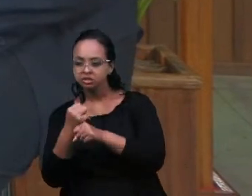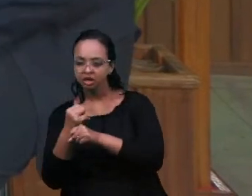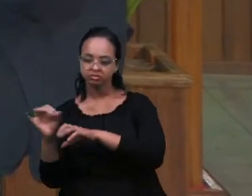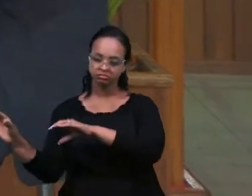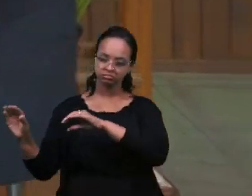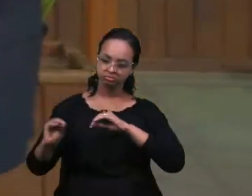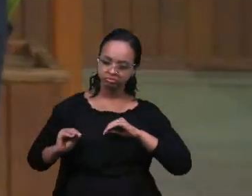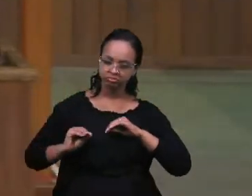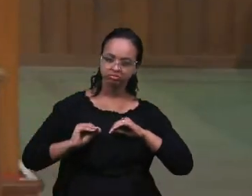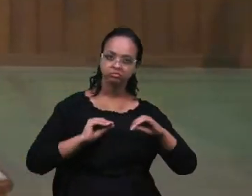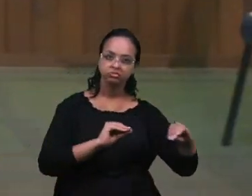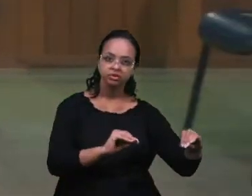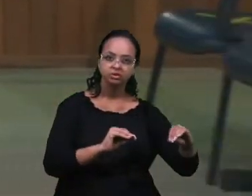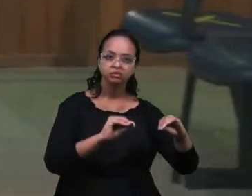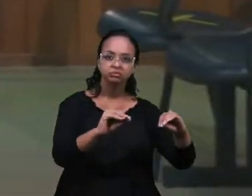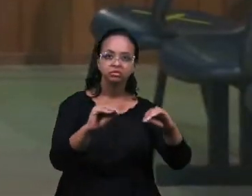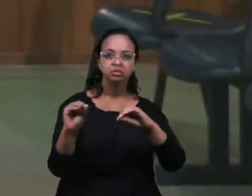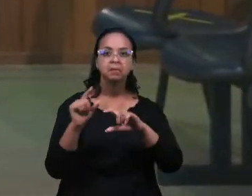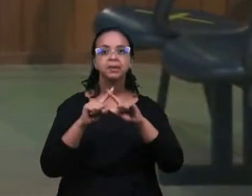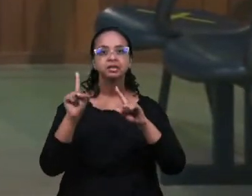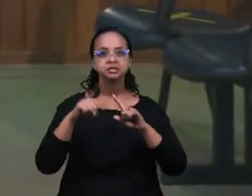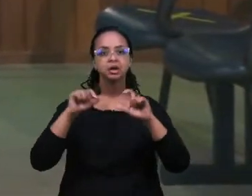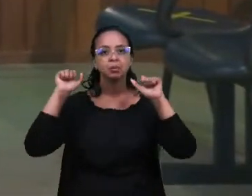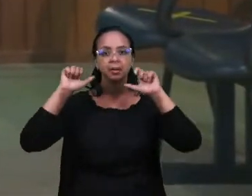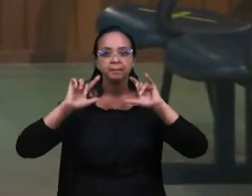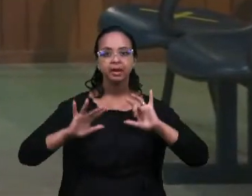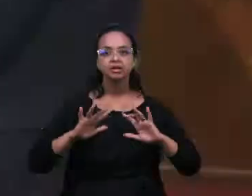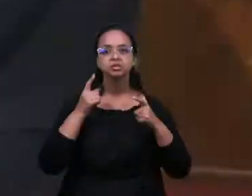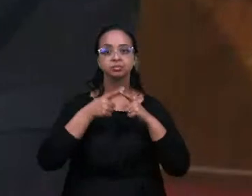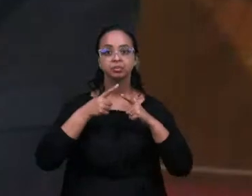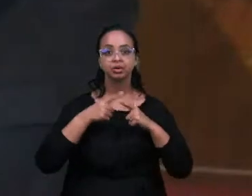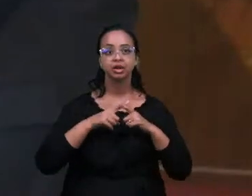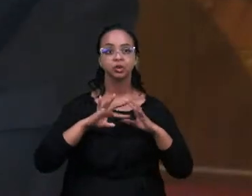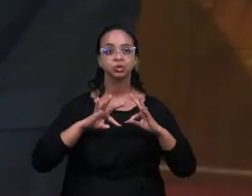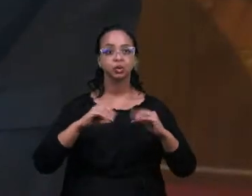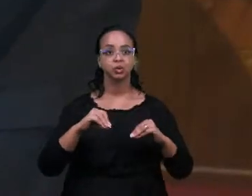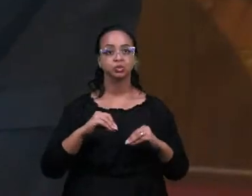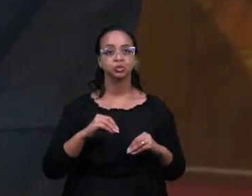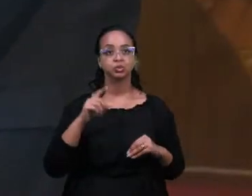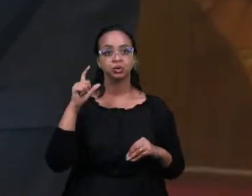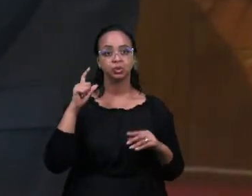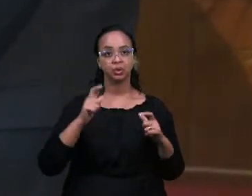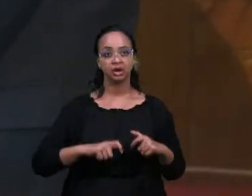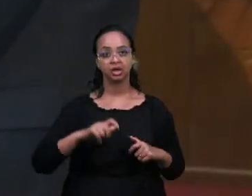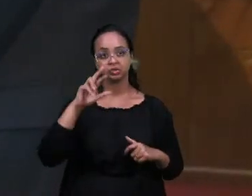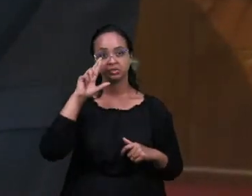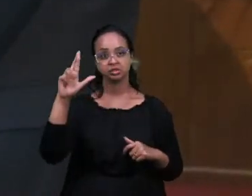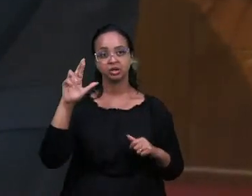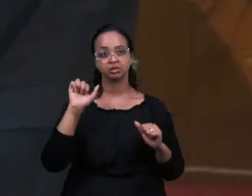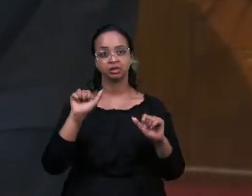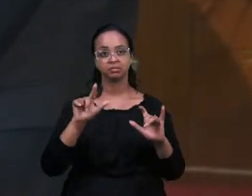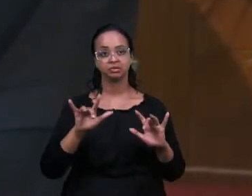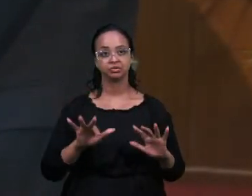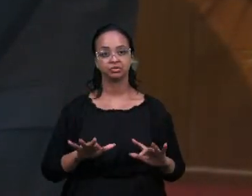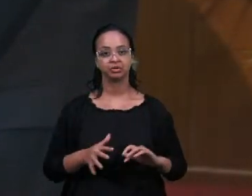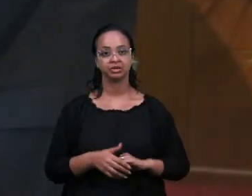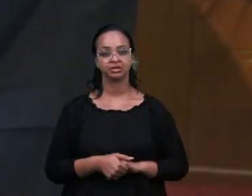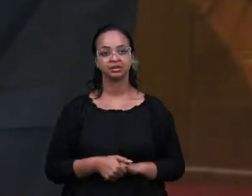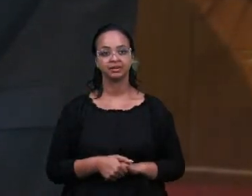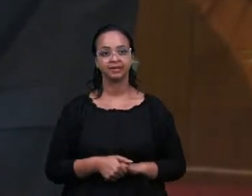para o outro. Mas tem sido uma bênção porque em todos esses lugares o Senhor tem nos abençoado. Muito